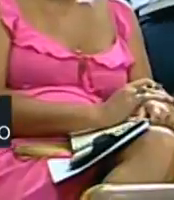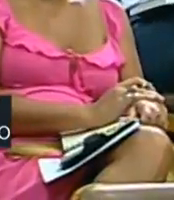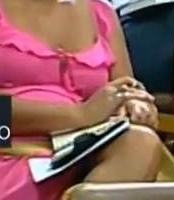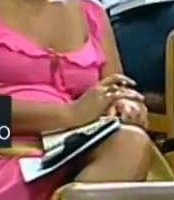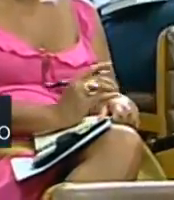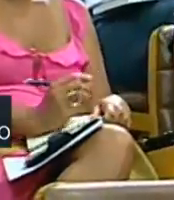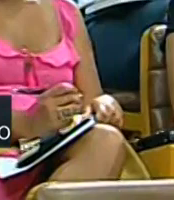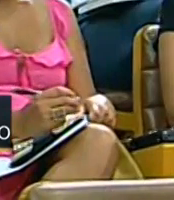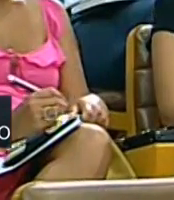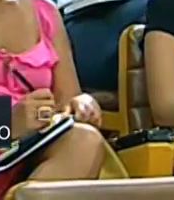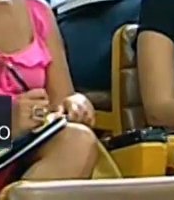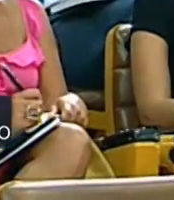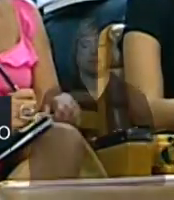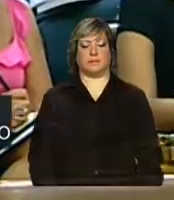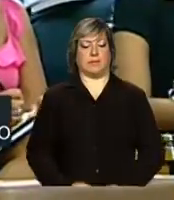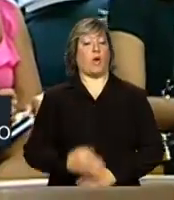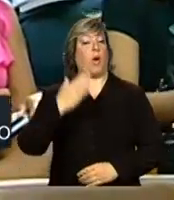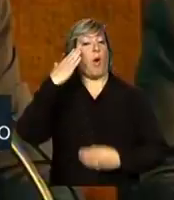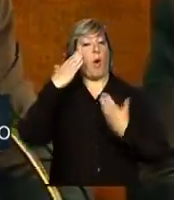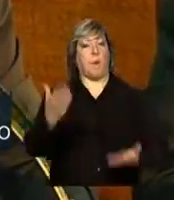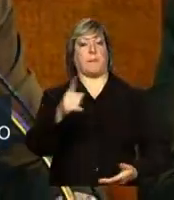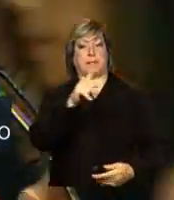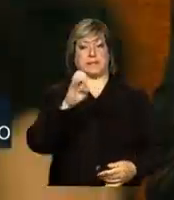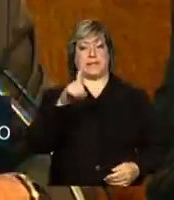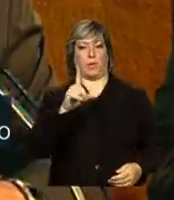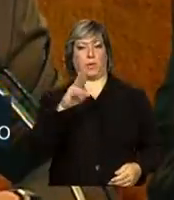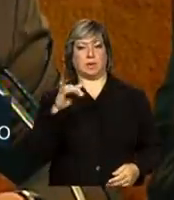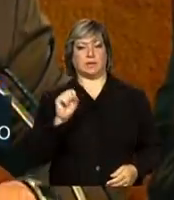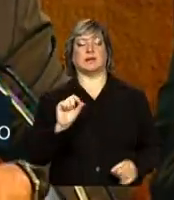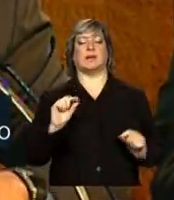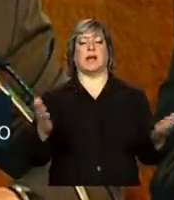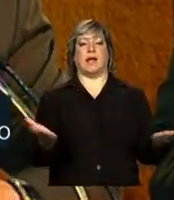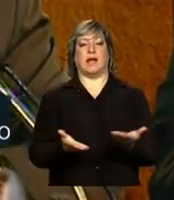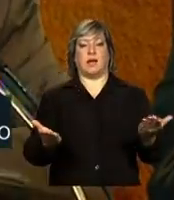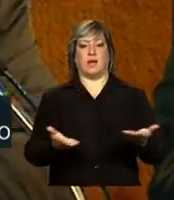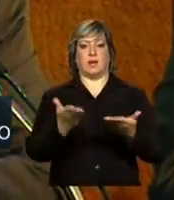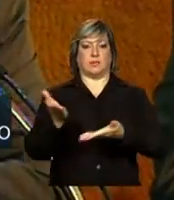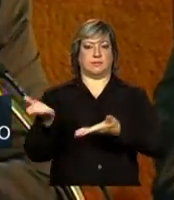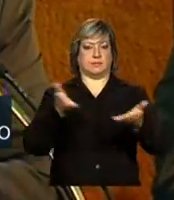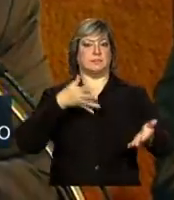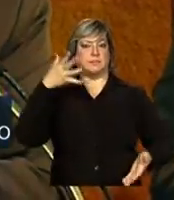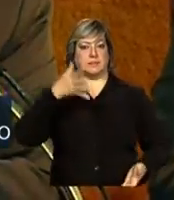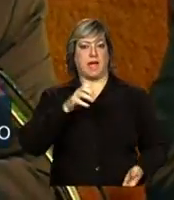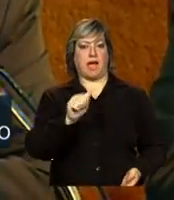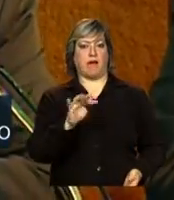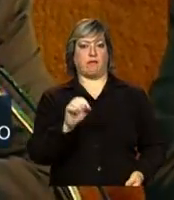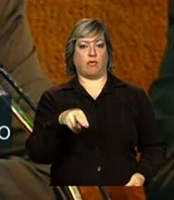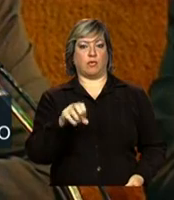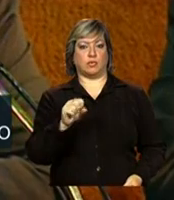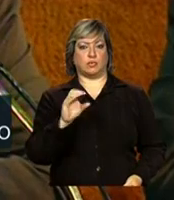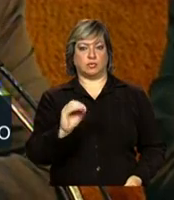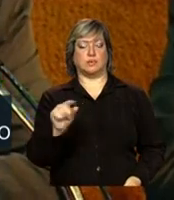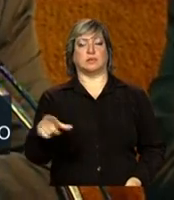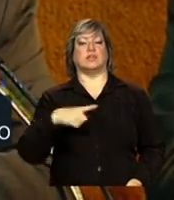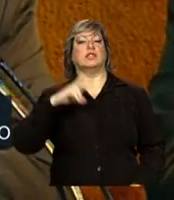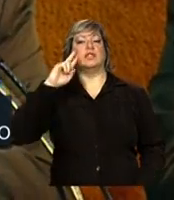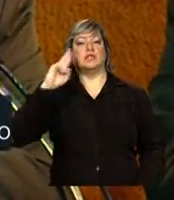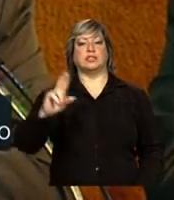atenção muito obrigado José luí finalmente passo a palavra ao Dr Afonso Carvalho eh